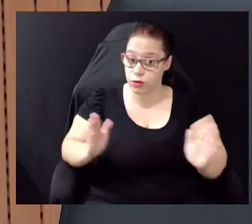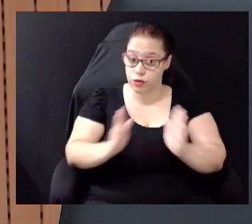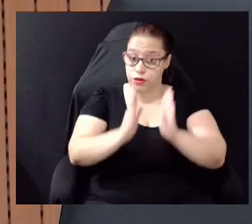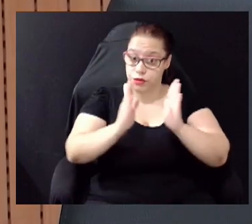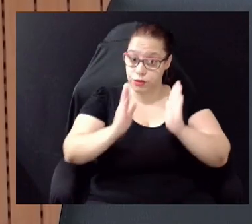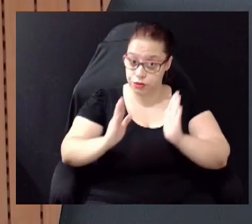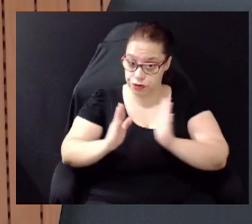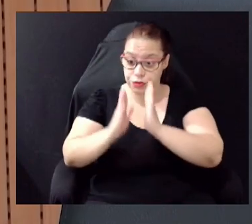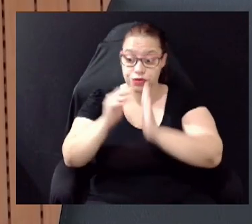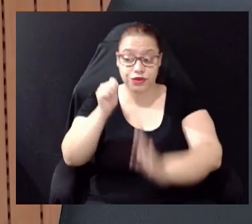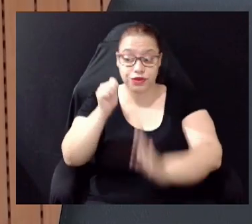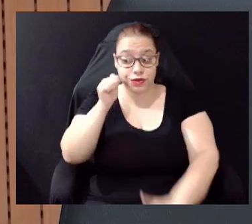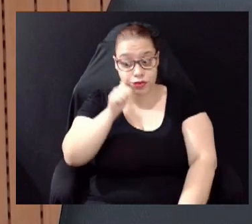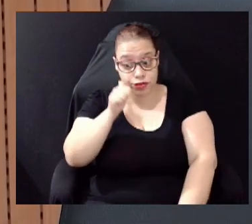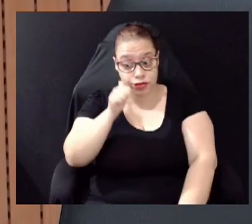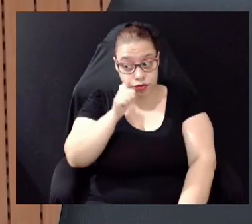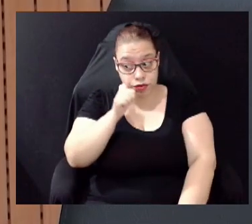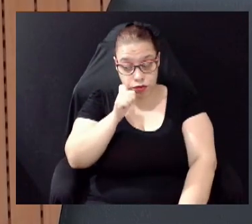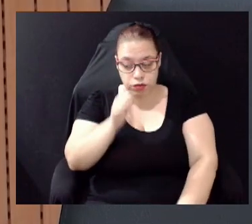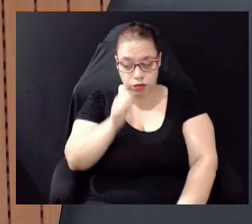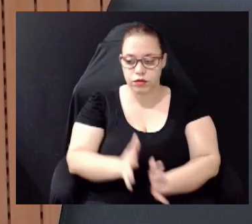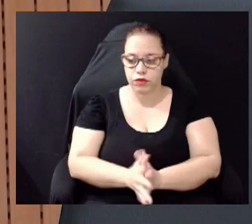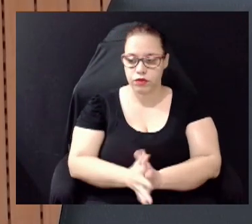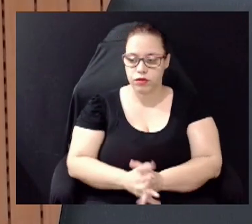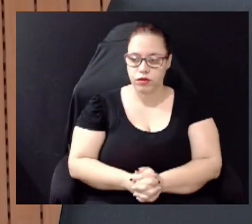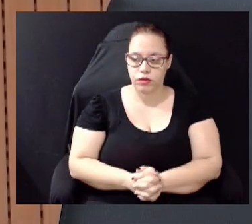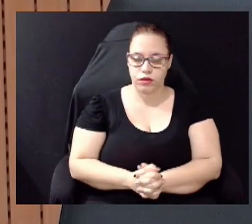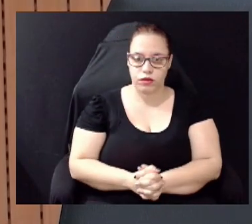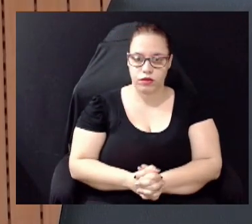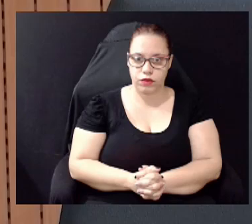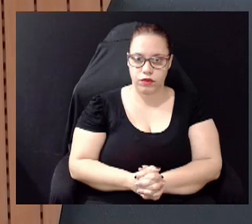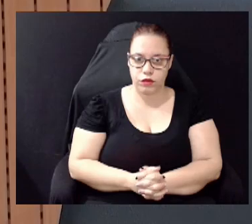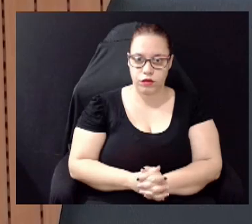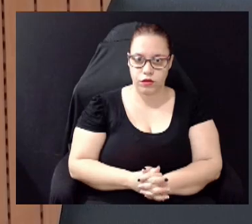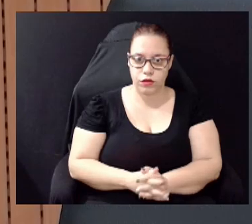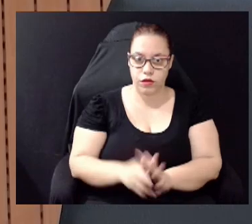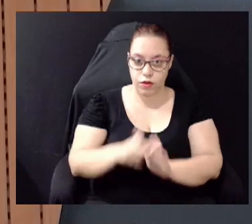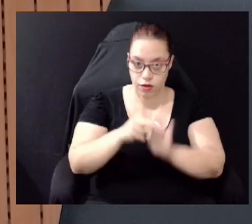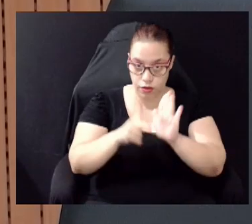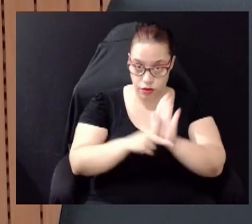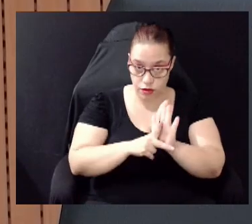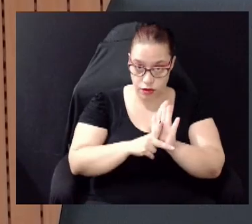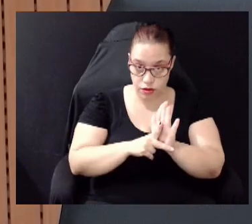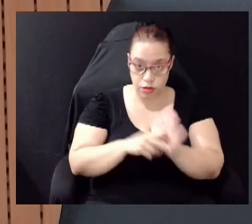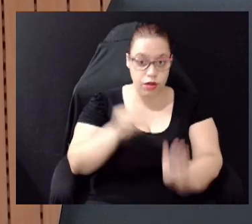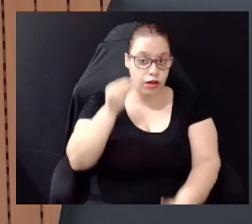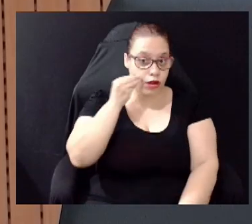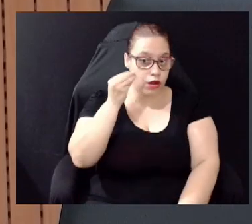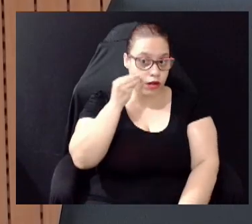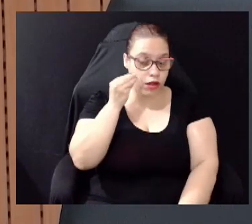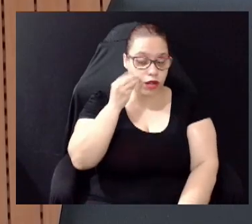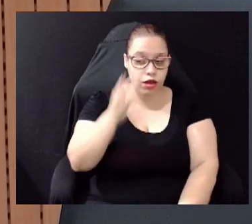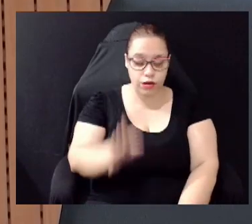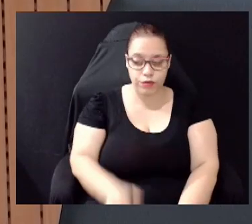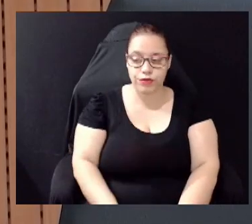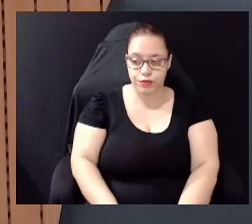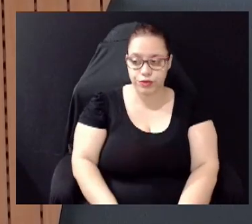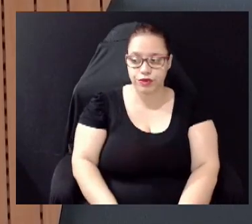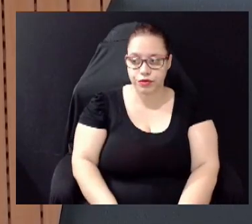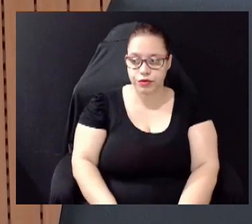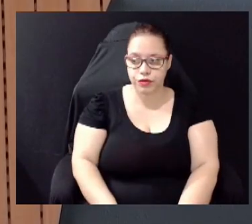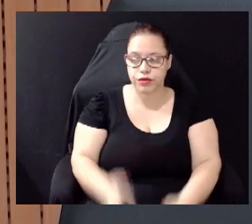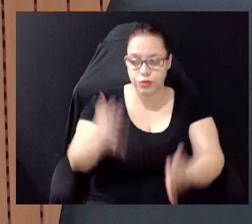né, de mulheres que estão indo no meu projeto, que tentam, muitas com problema